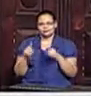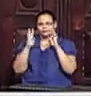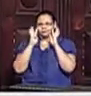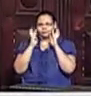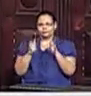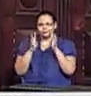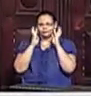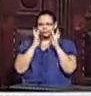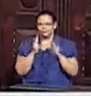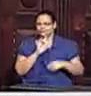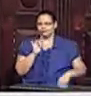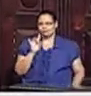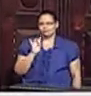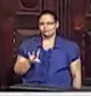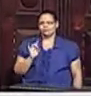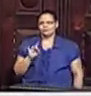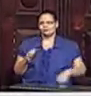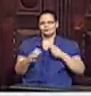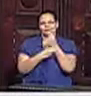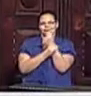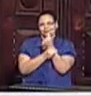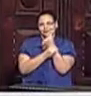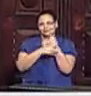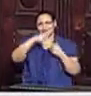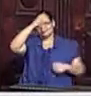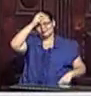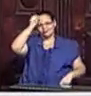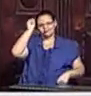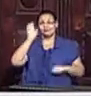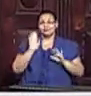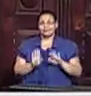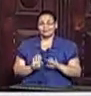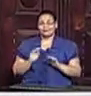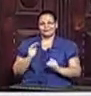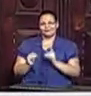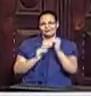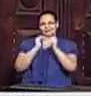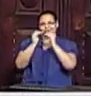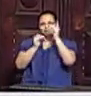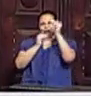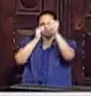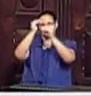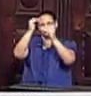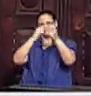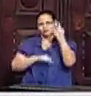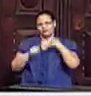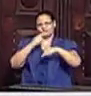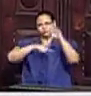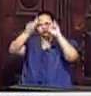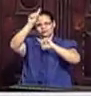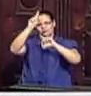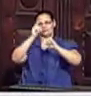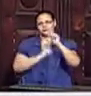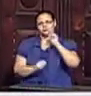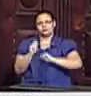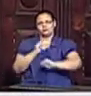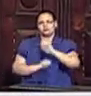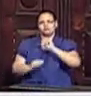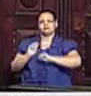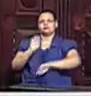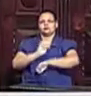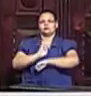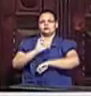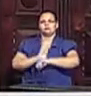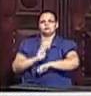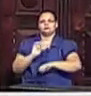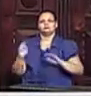diretamente não apenas a segurança pública, mas o desenvolvimento da economia do Estado e a